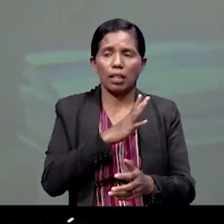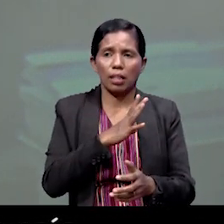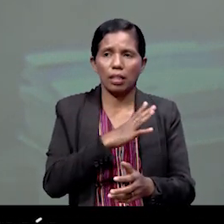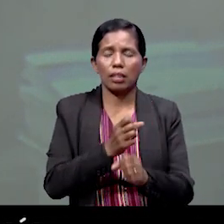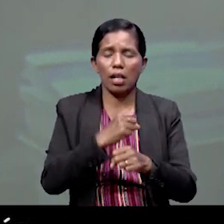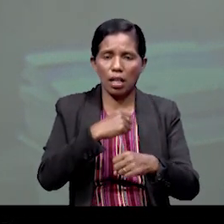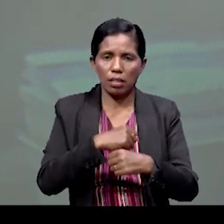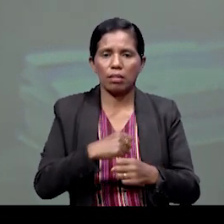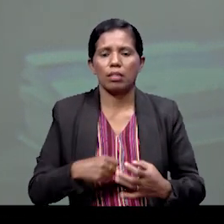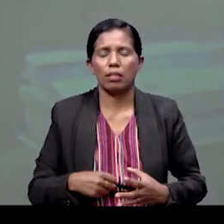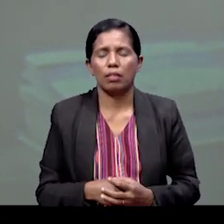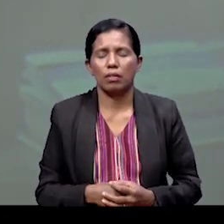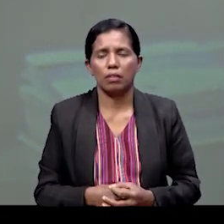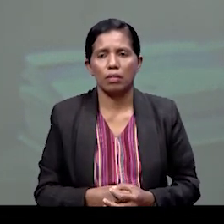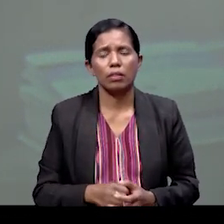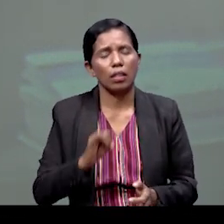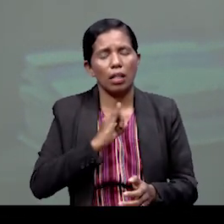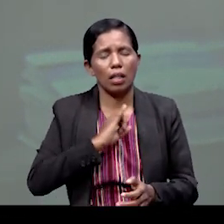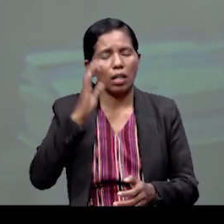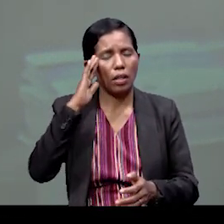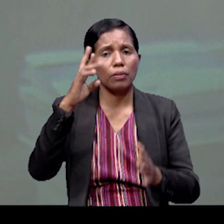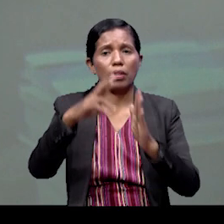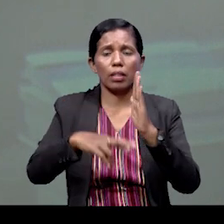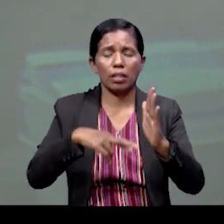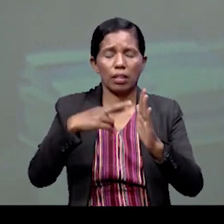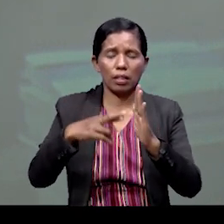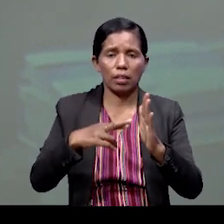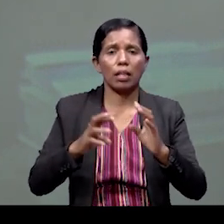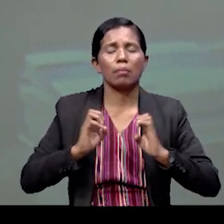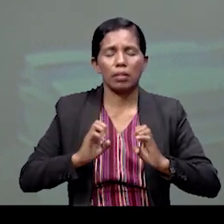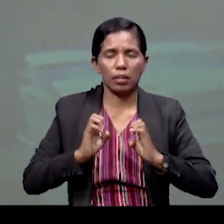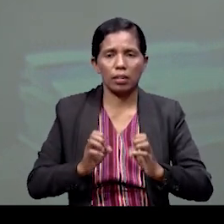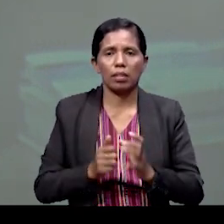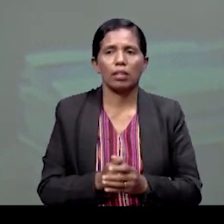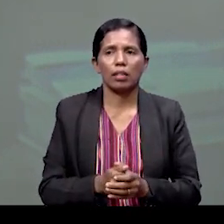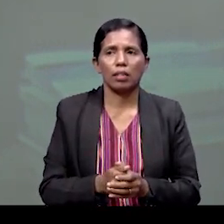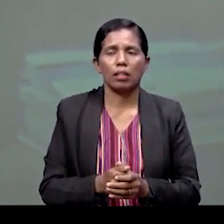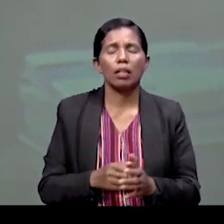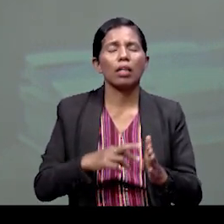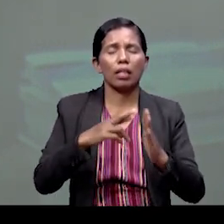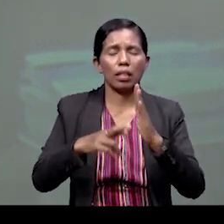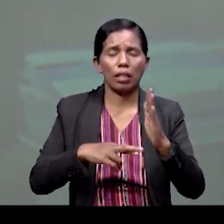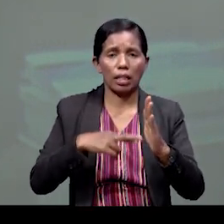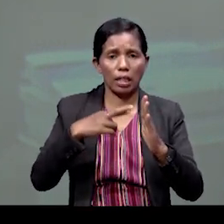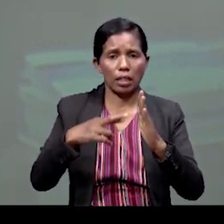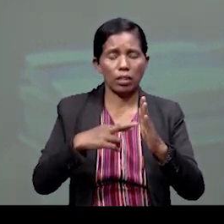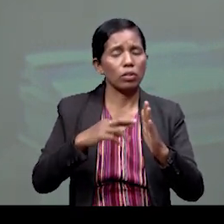hein halo. Ne ha ne regra si de be emergência ne te bafal regra geral ne ita la resol